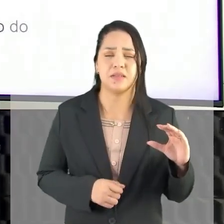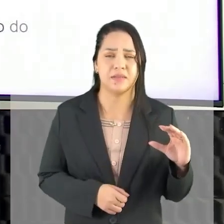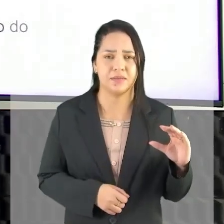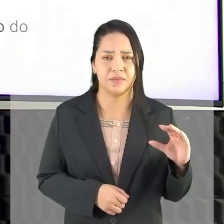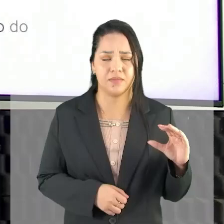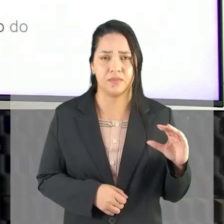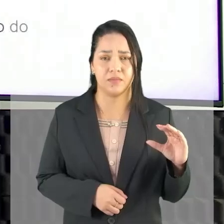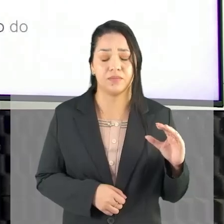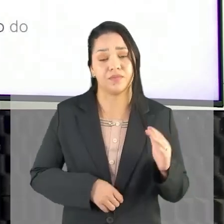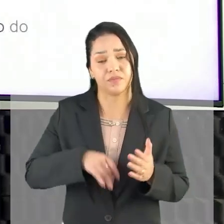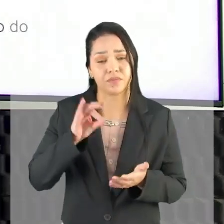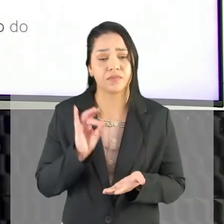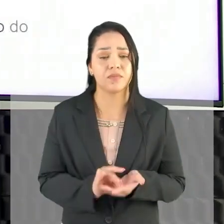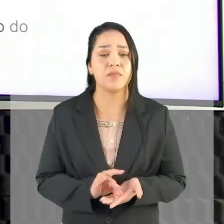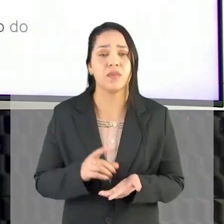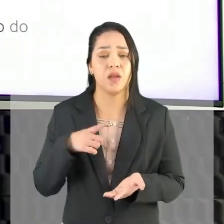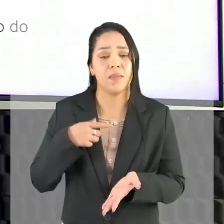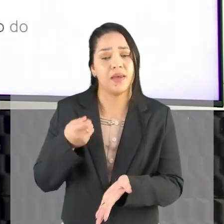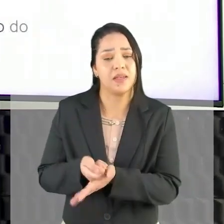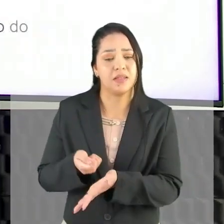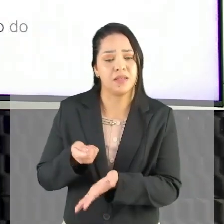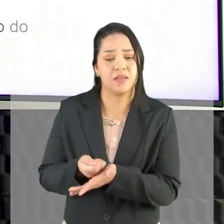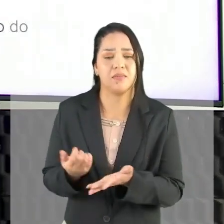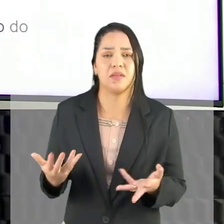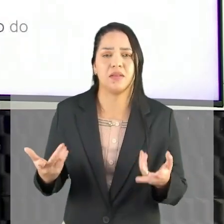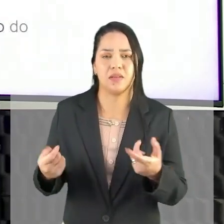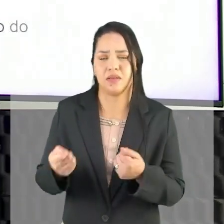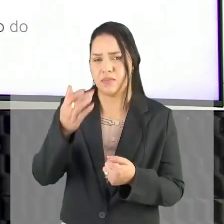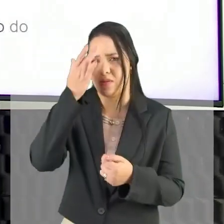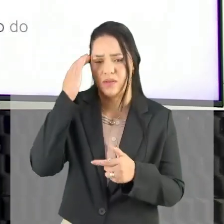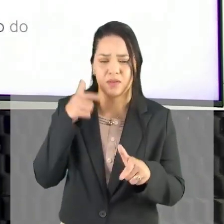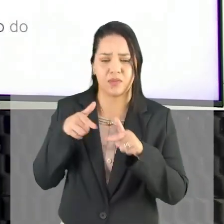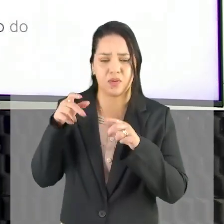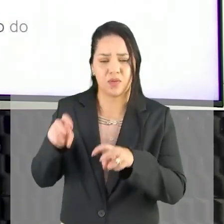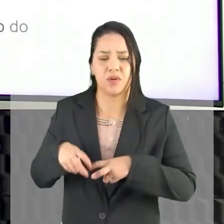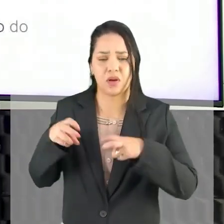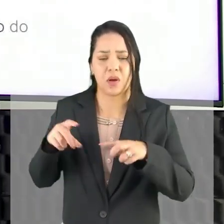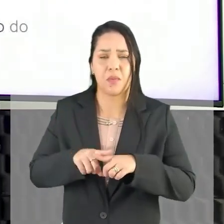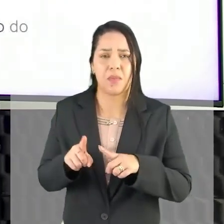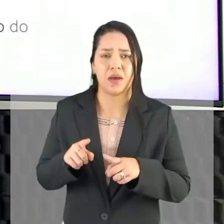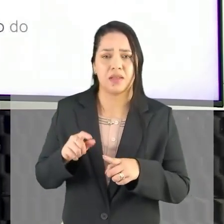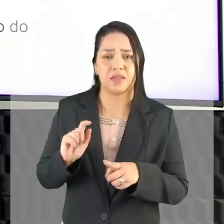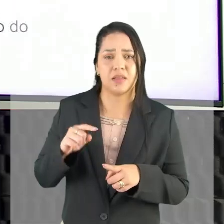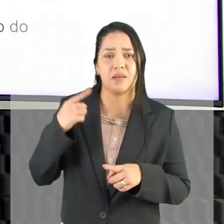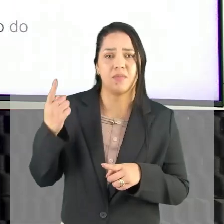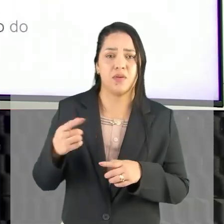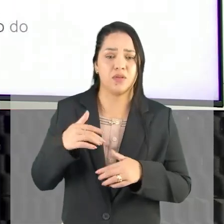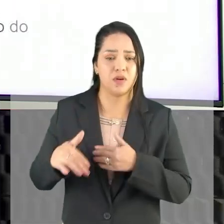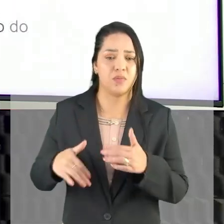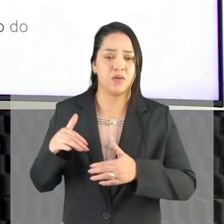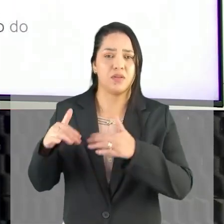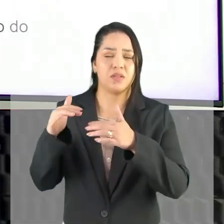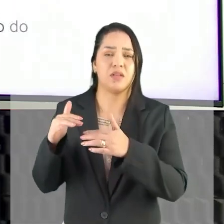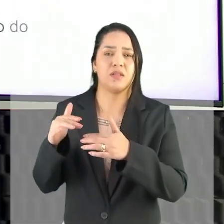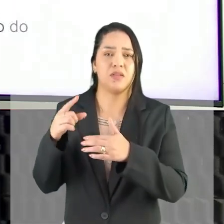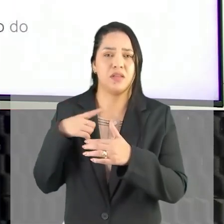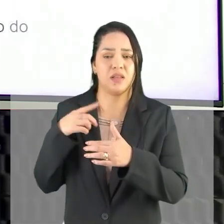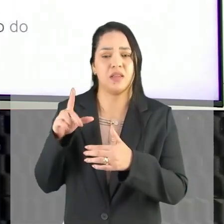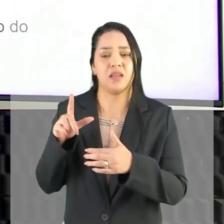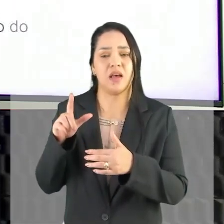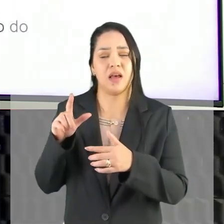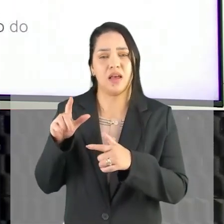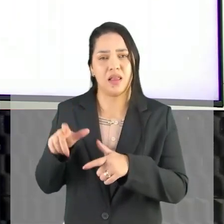de qualificação. De fato, há uma exigência pela qualificação do trabalhador, mas isso vem posterior ao processo de modernização da